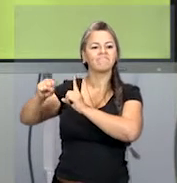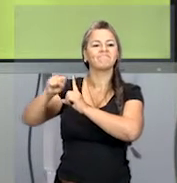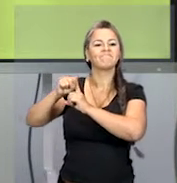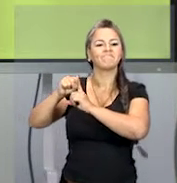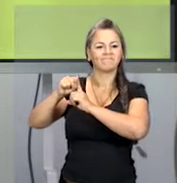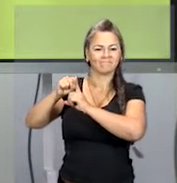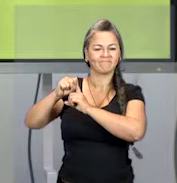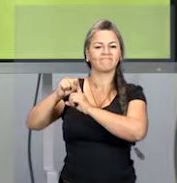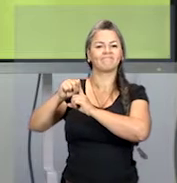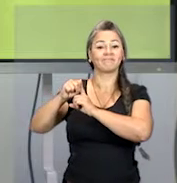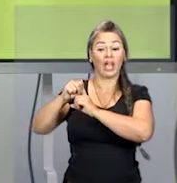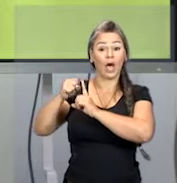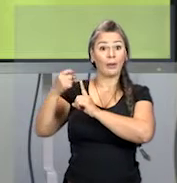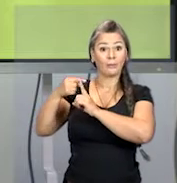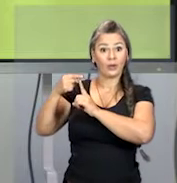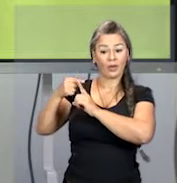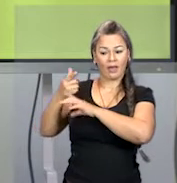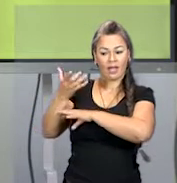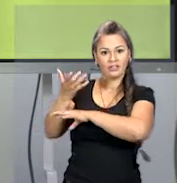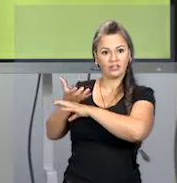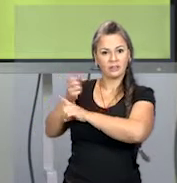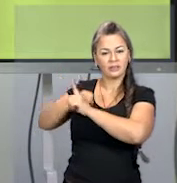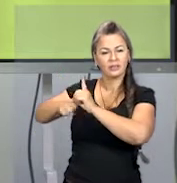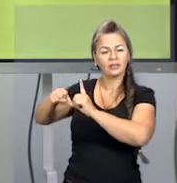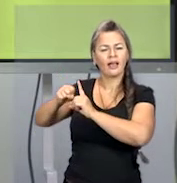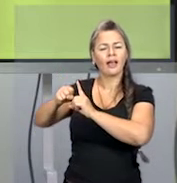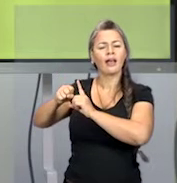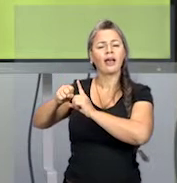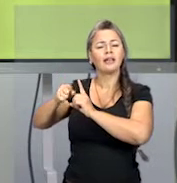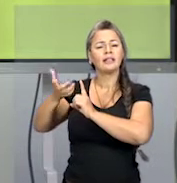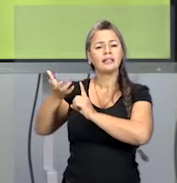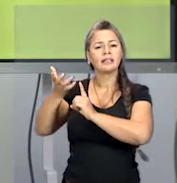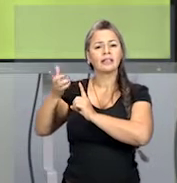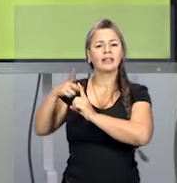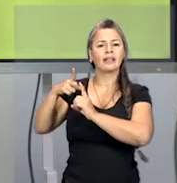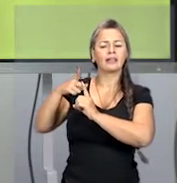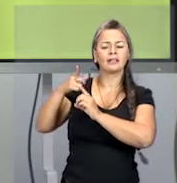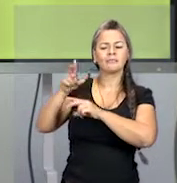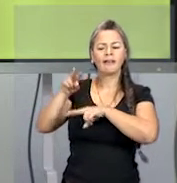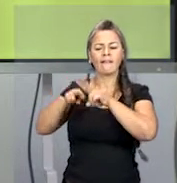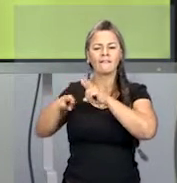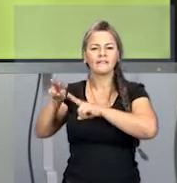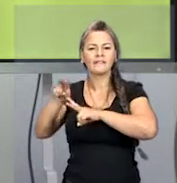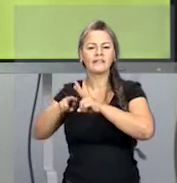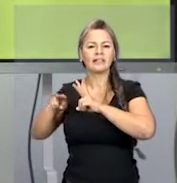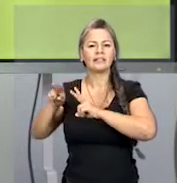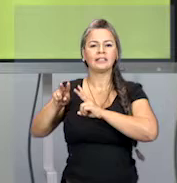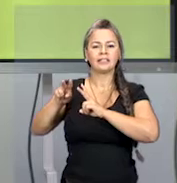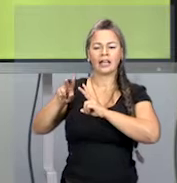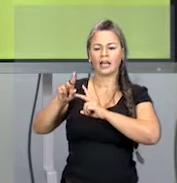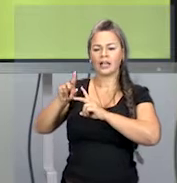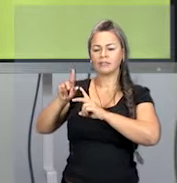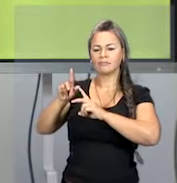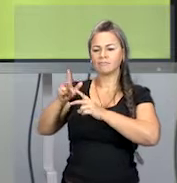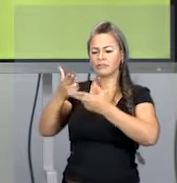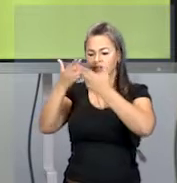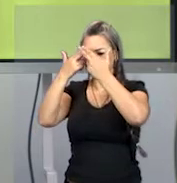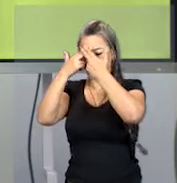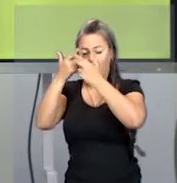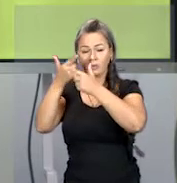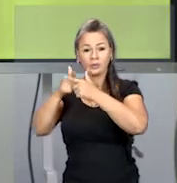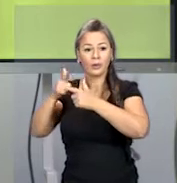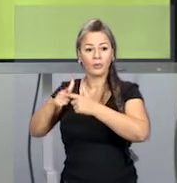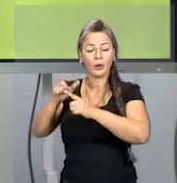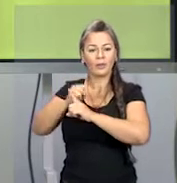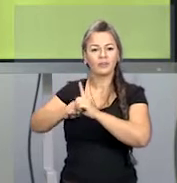sociologia procurou entender os conflitos sociais e propor soluções. Então, nós temos que entender que existe uma grande